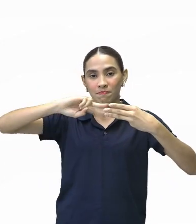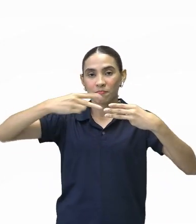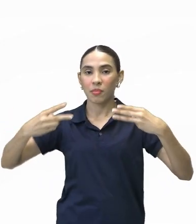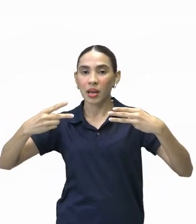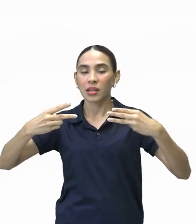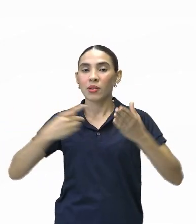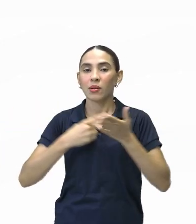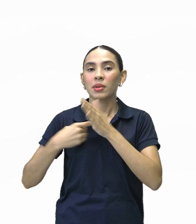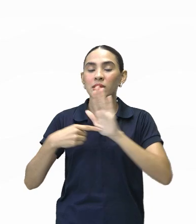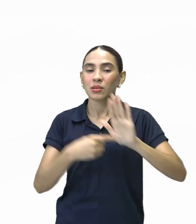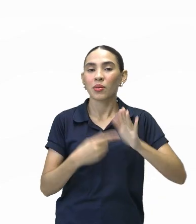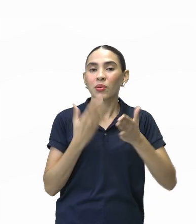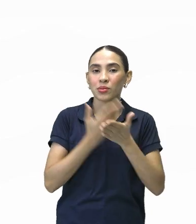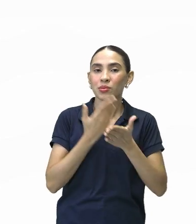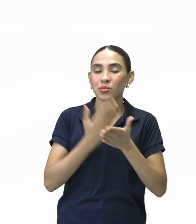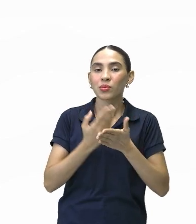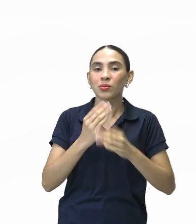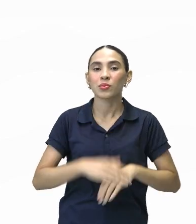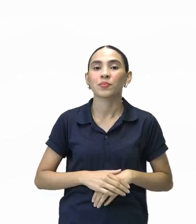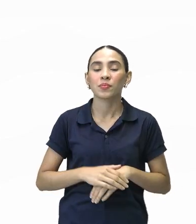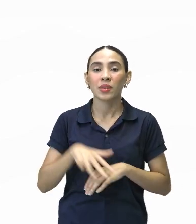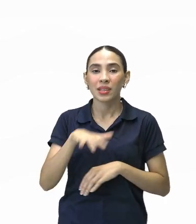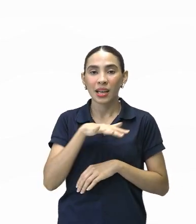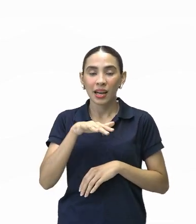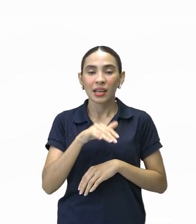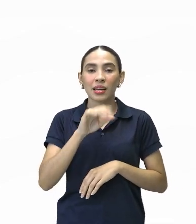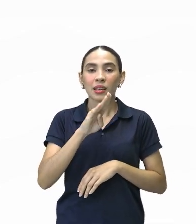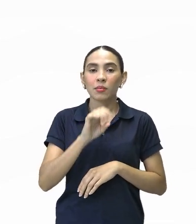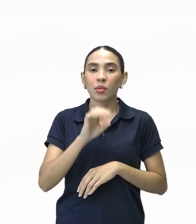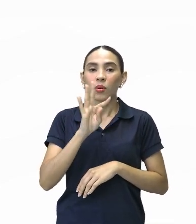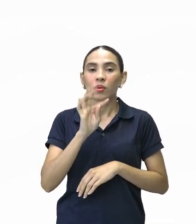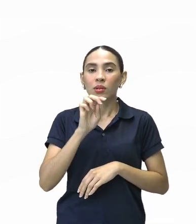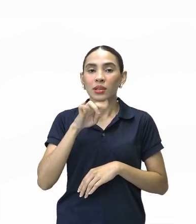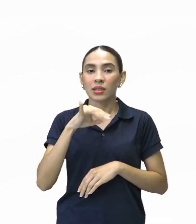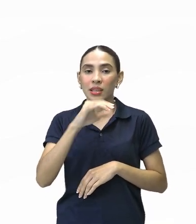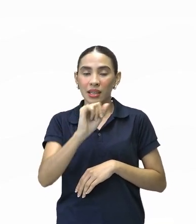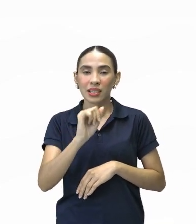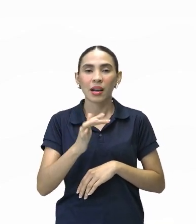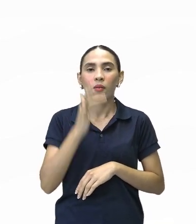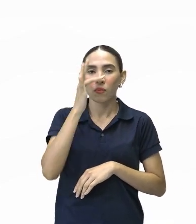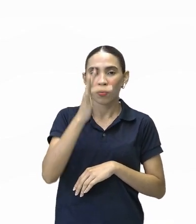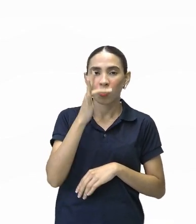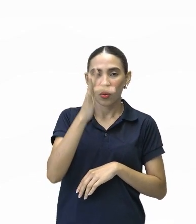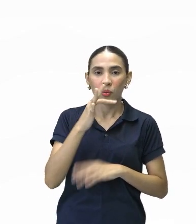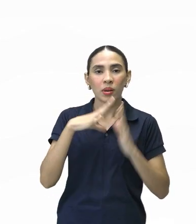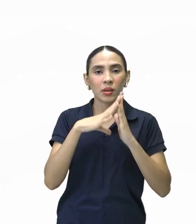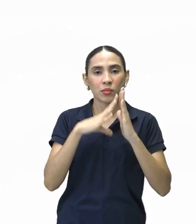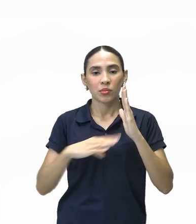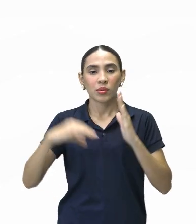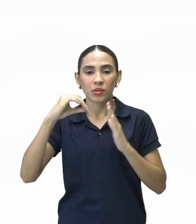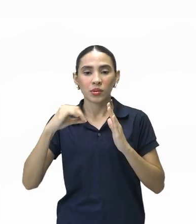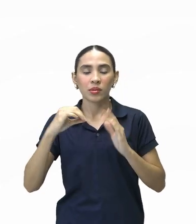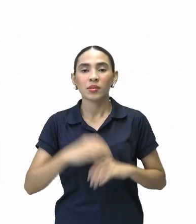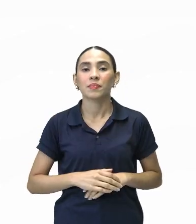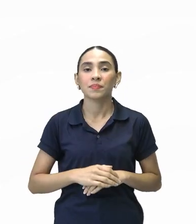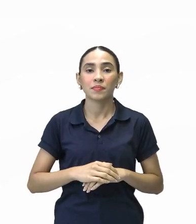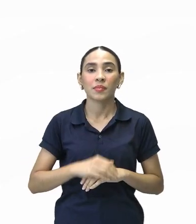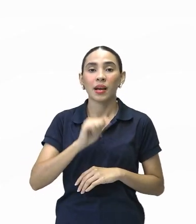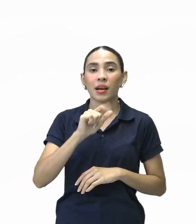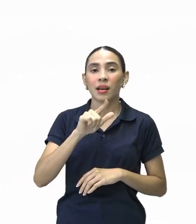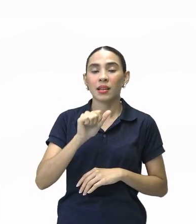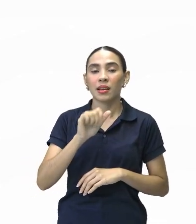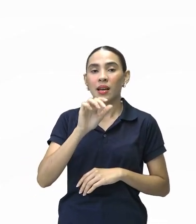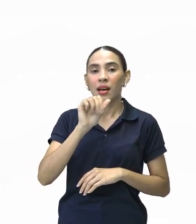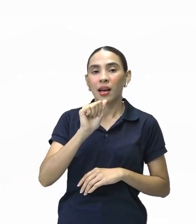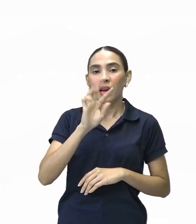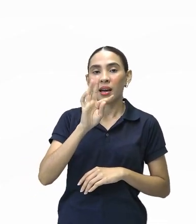dos estudos na área da botânica. E as mutações são as mutações aleatórias que